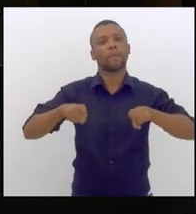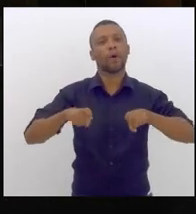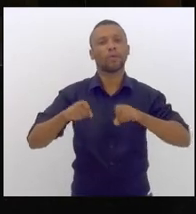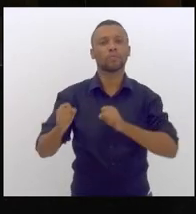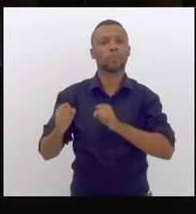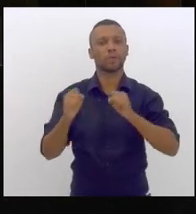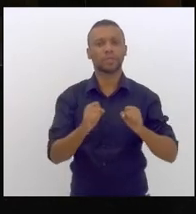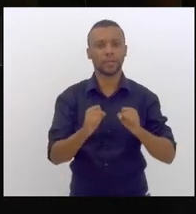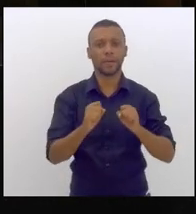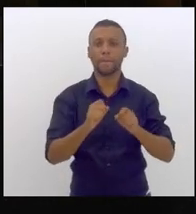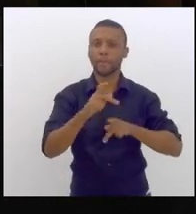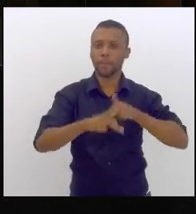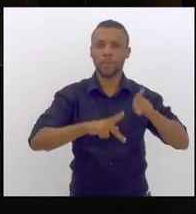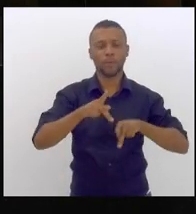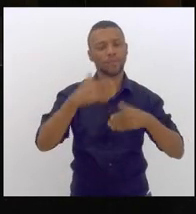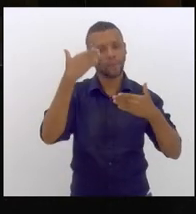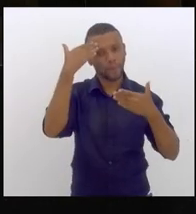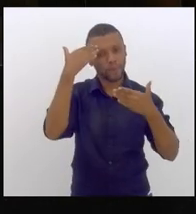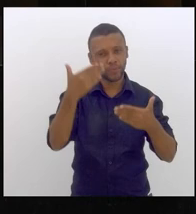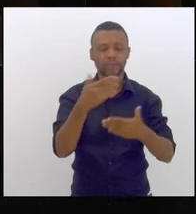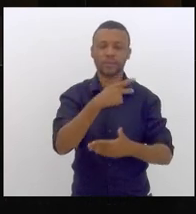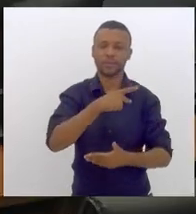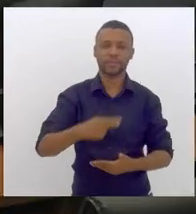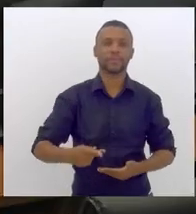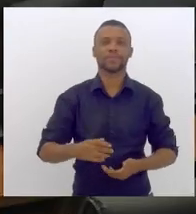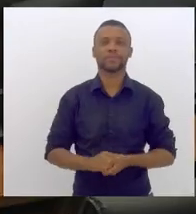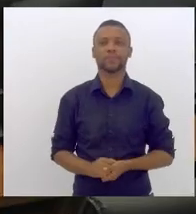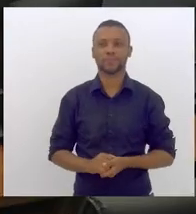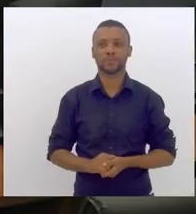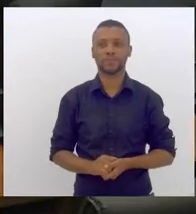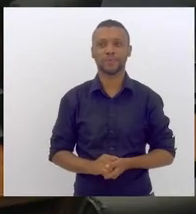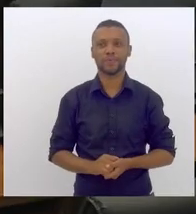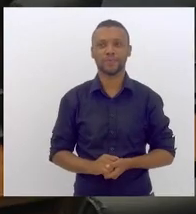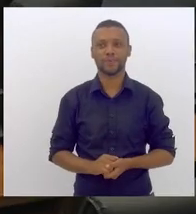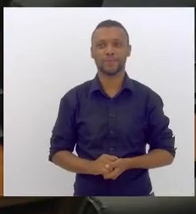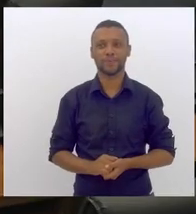poder para o povo. Muito obrigada, senhor presidente.